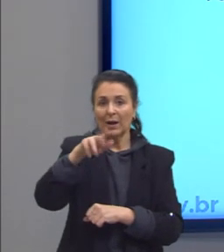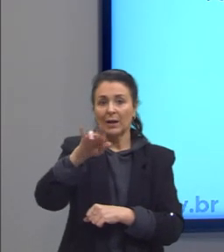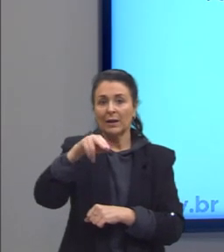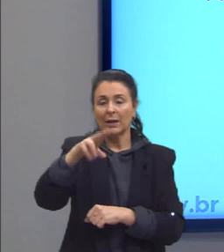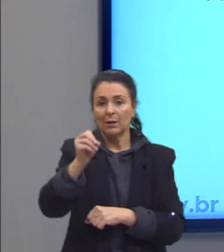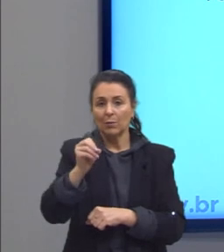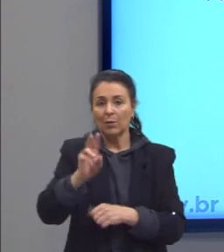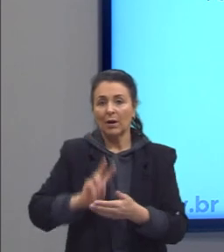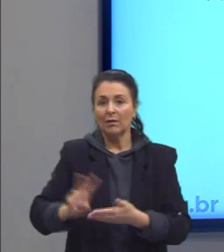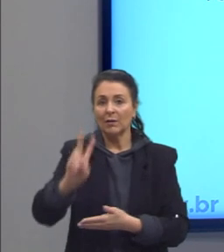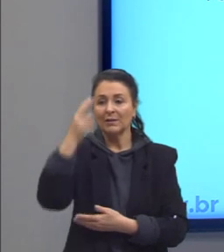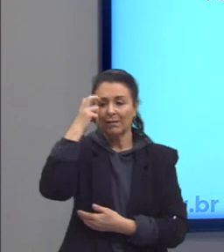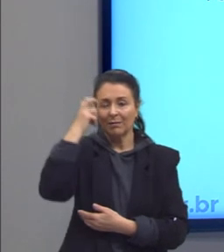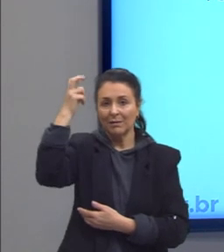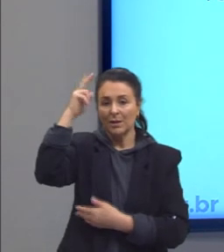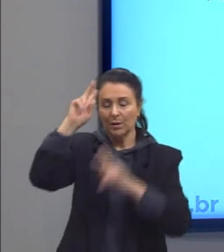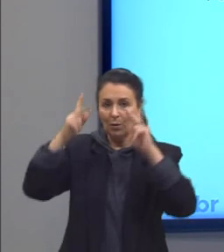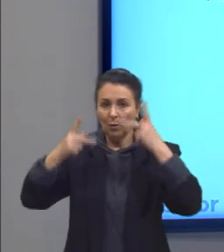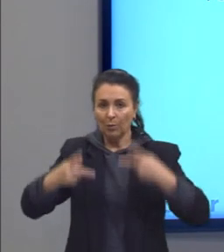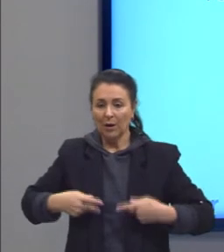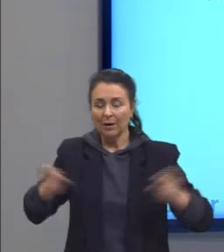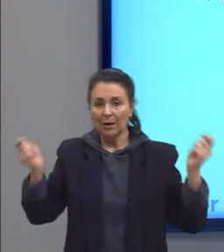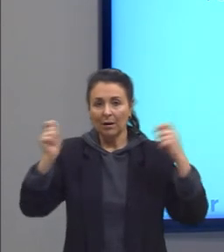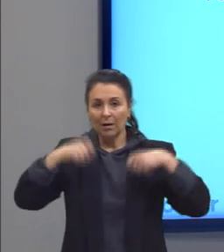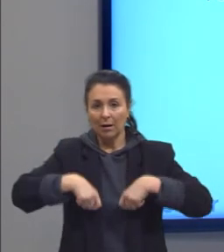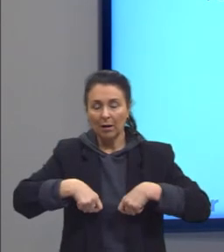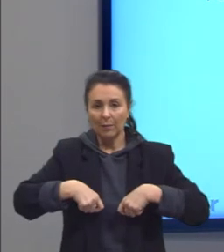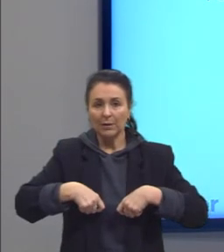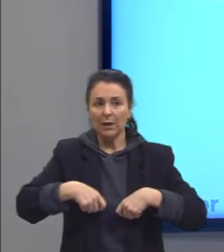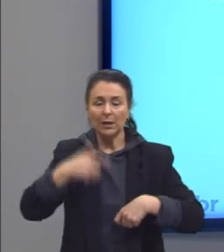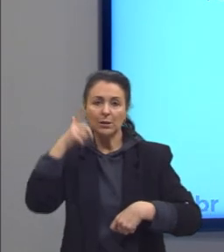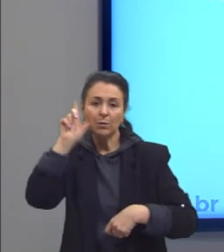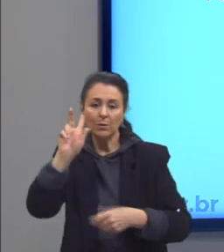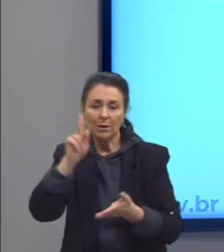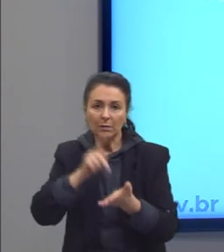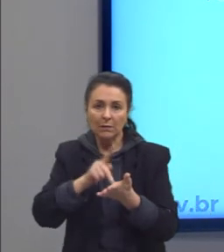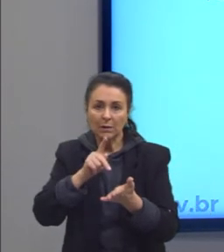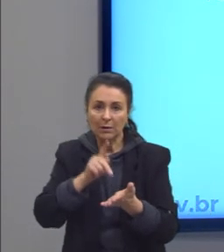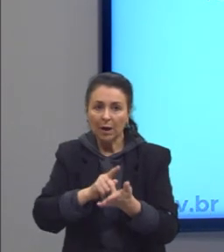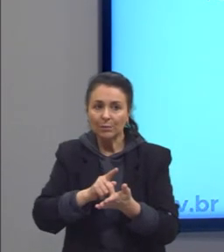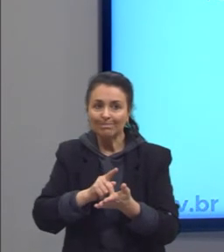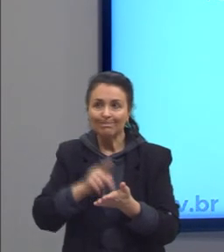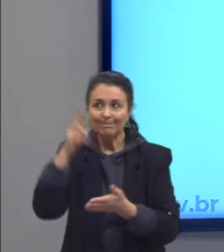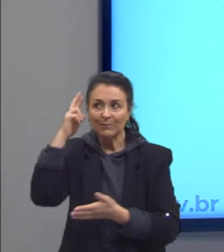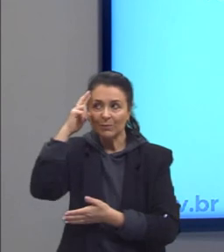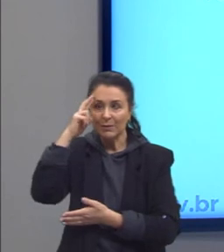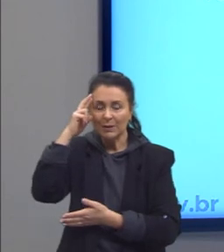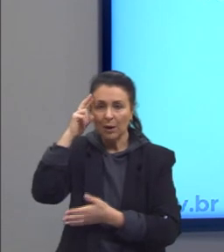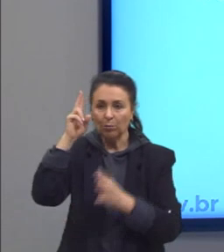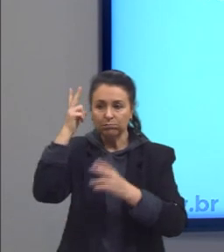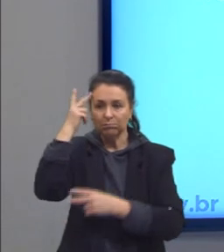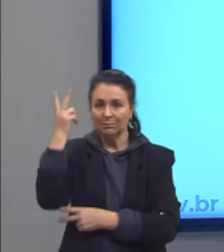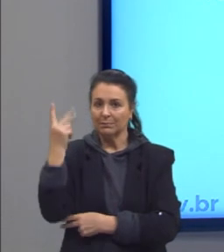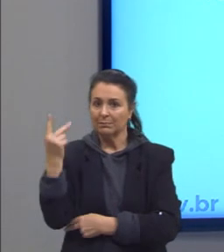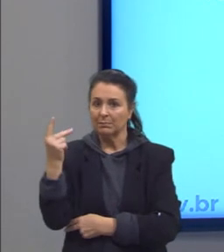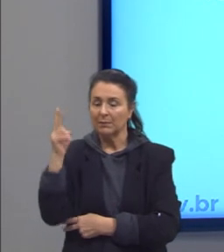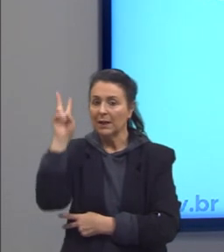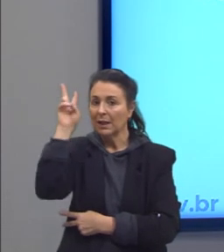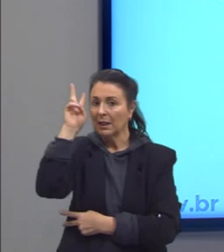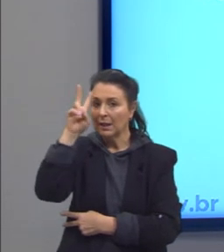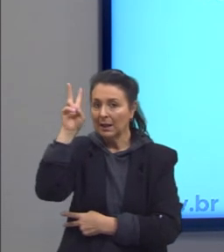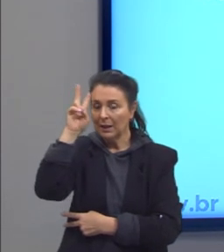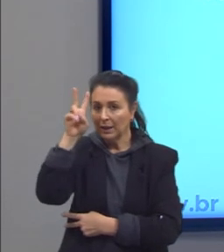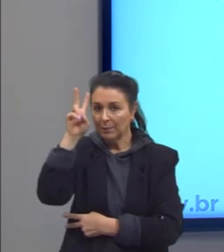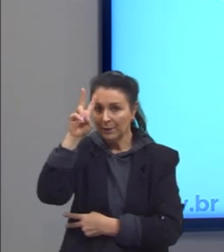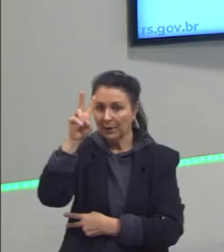valorizar a inteligência humana e sua capacidade de alcançar a verdade por meio da Razão natural lembre-se sempre disso